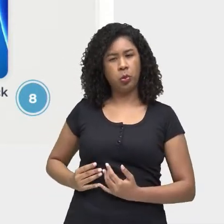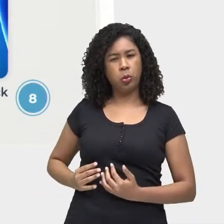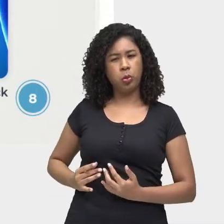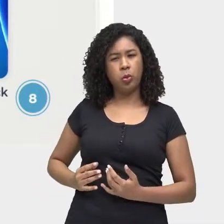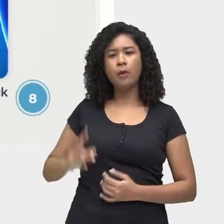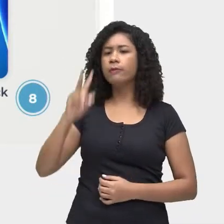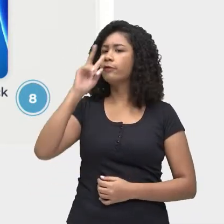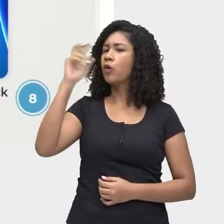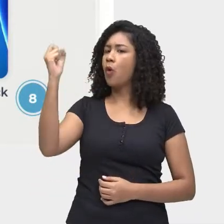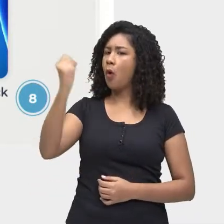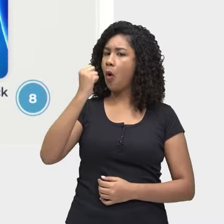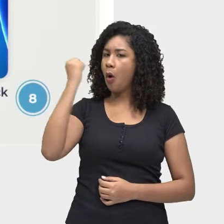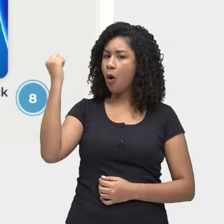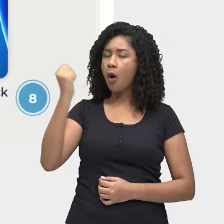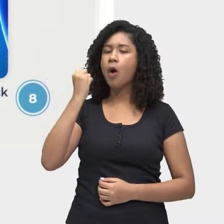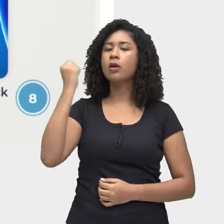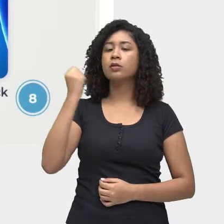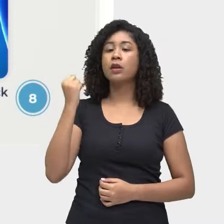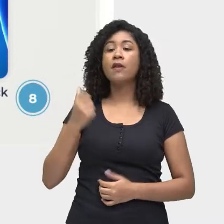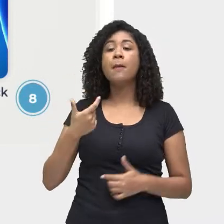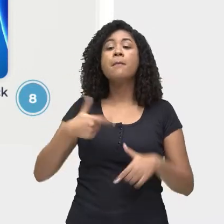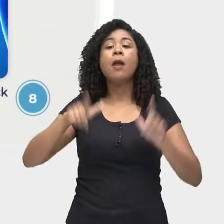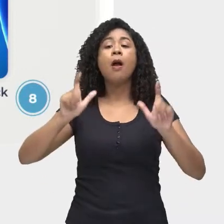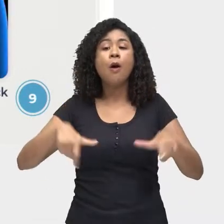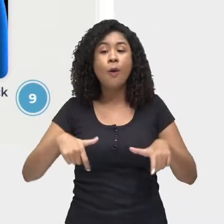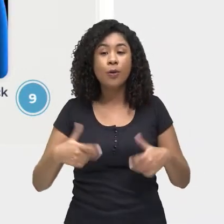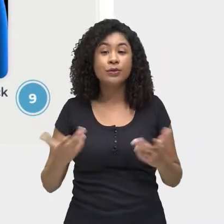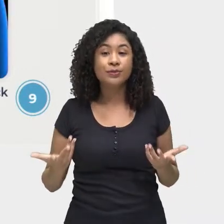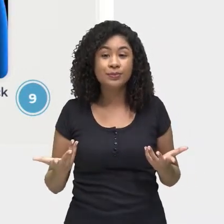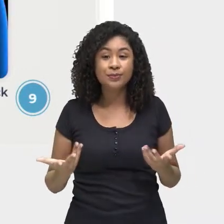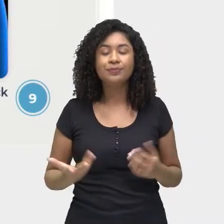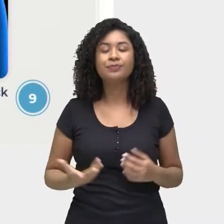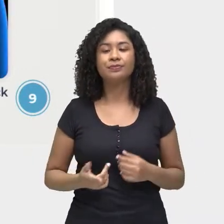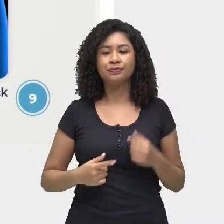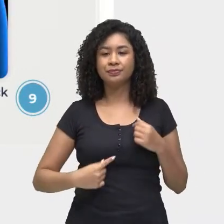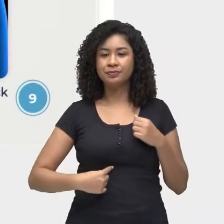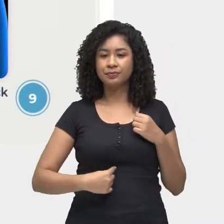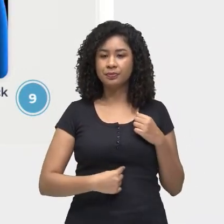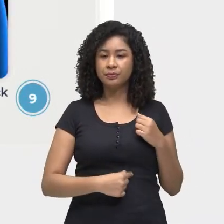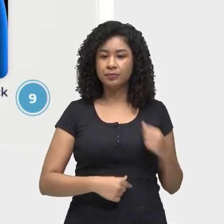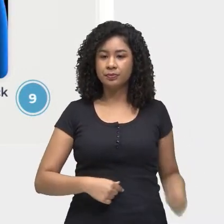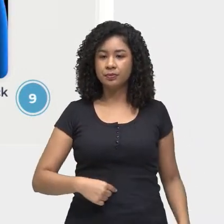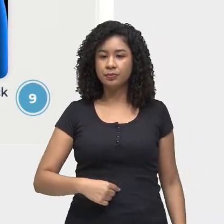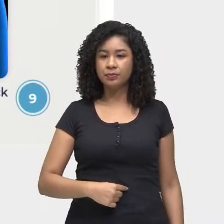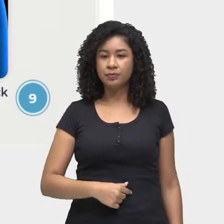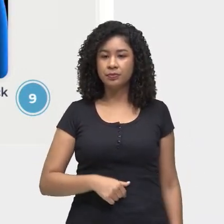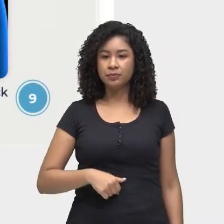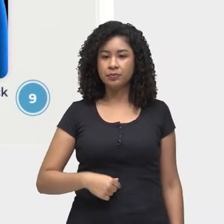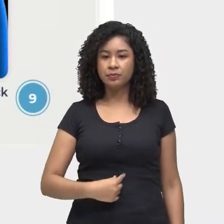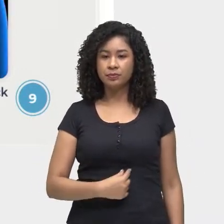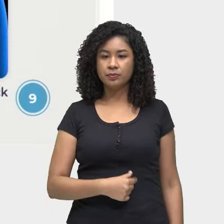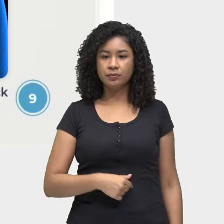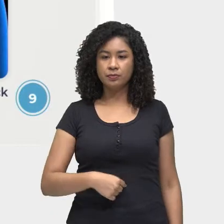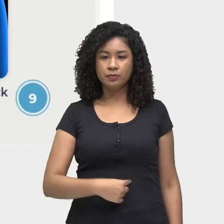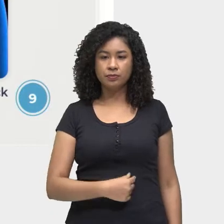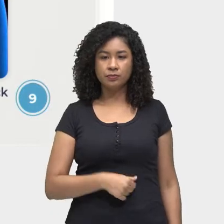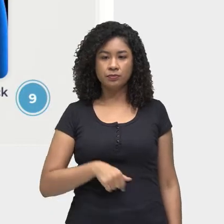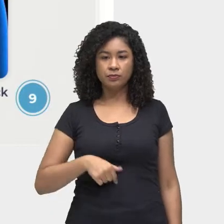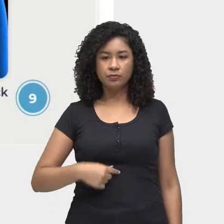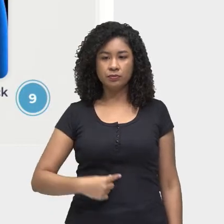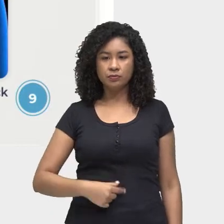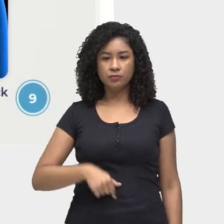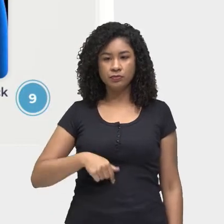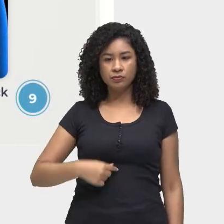né? Ele vai para um órgão muito importante, que é o intestino delgado. Dentro do intestino delgado, nós